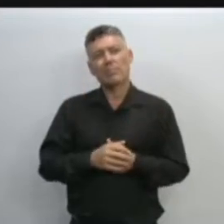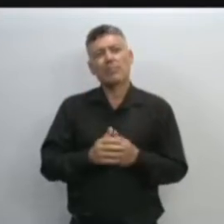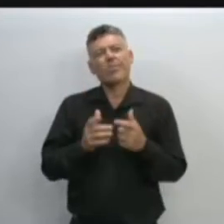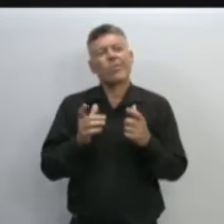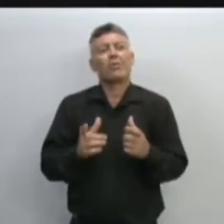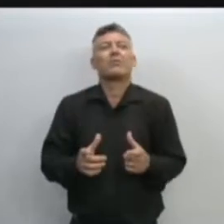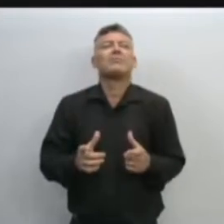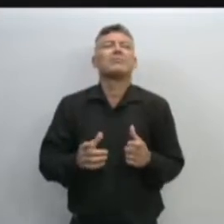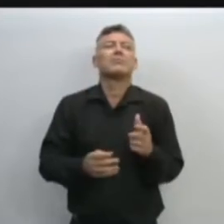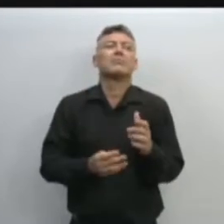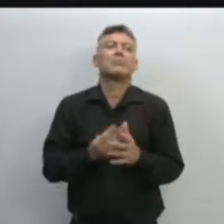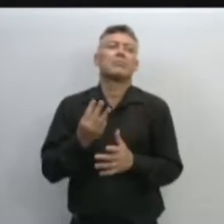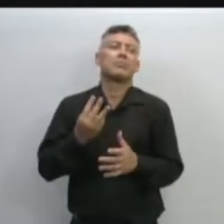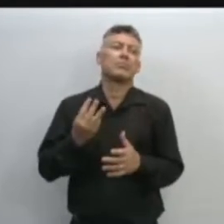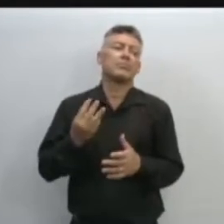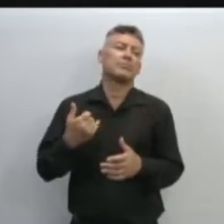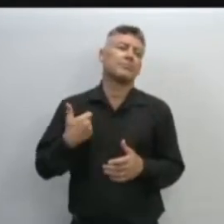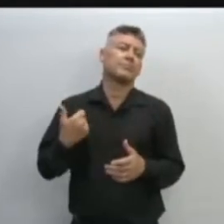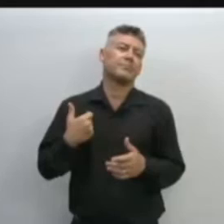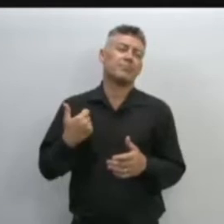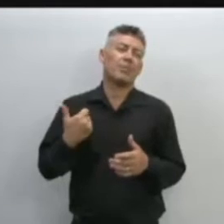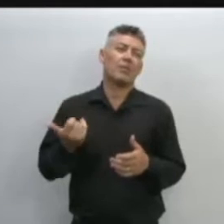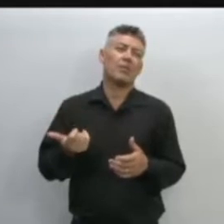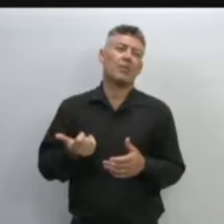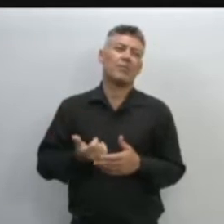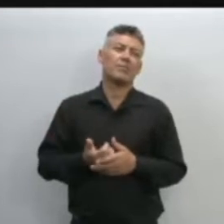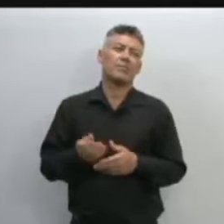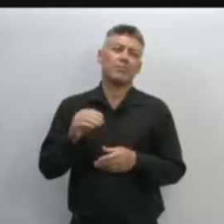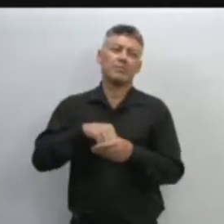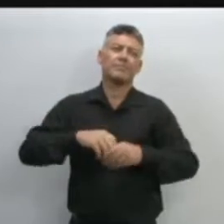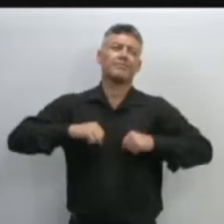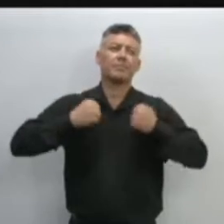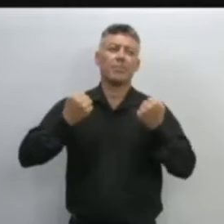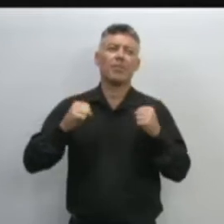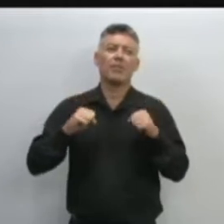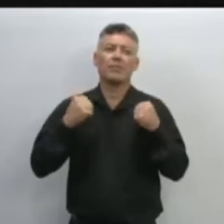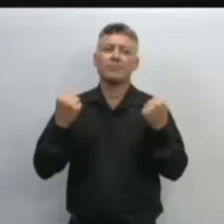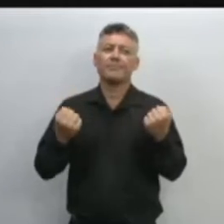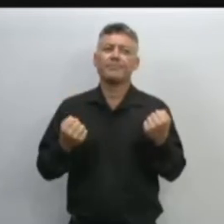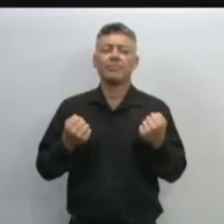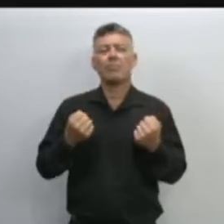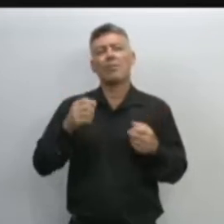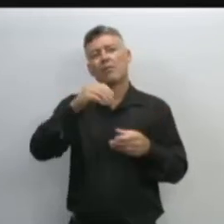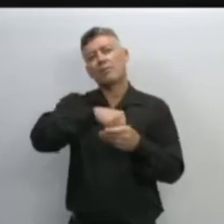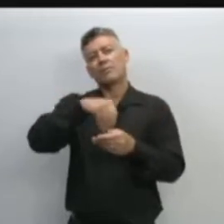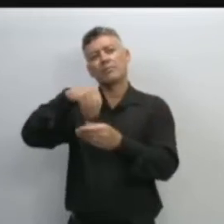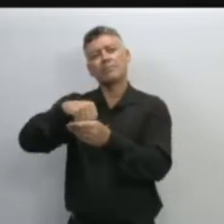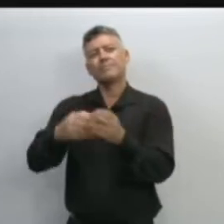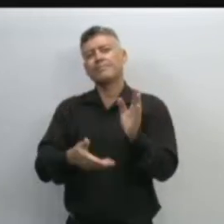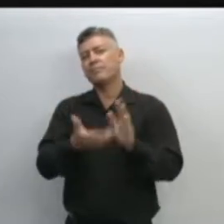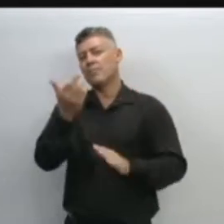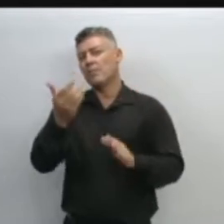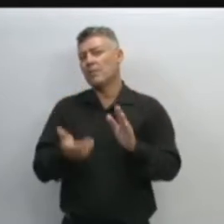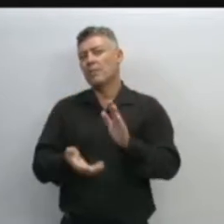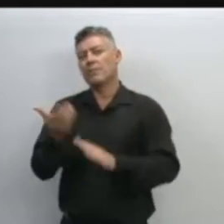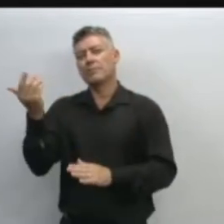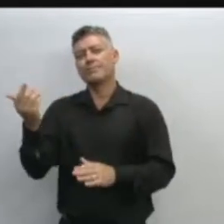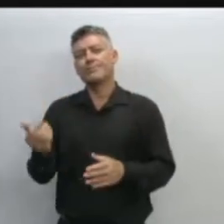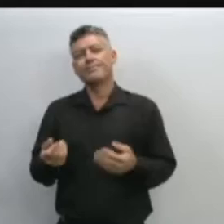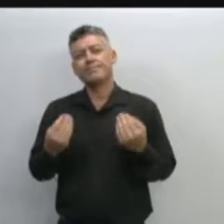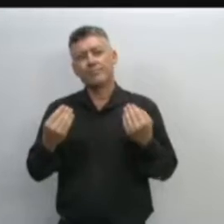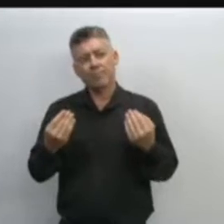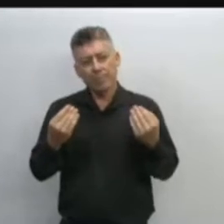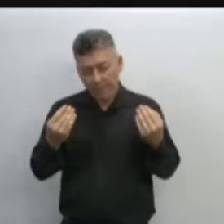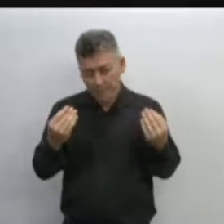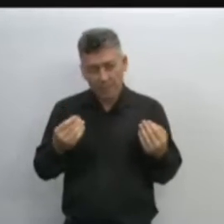da terceira idade. Né? Então, ao invés de se colocar, né, algumas academias foram retiradas. E não é que elas